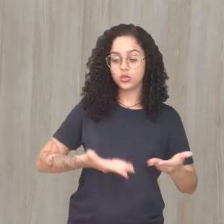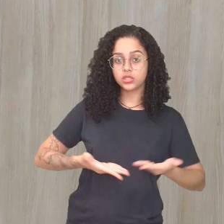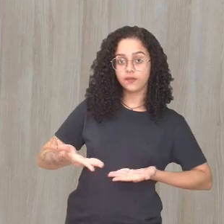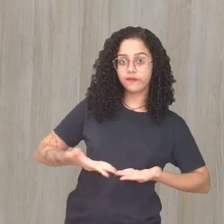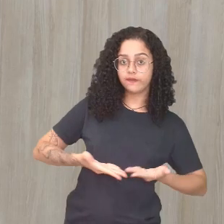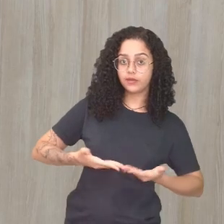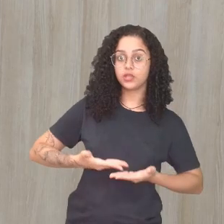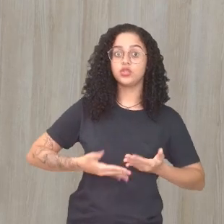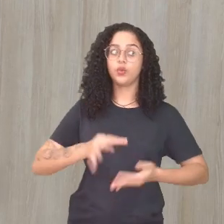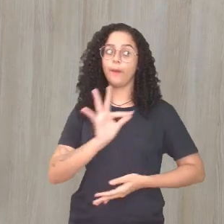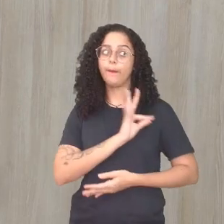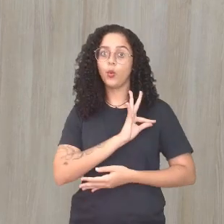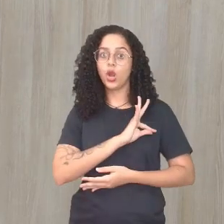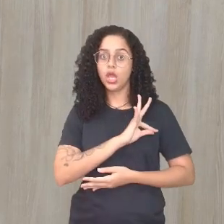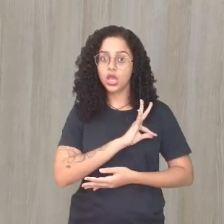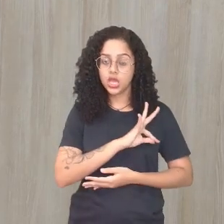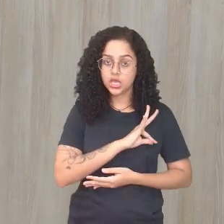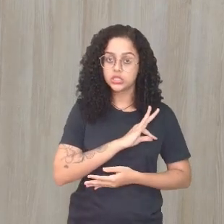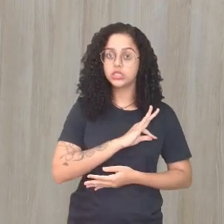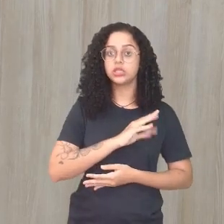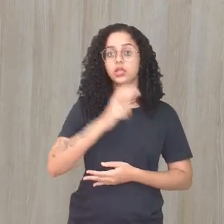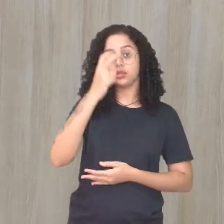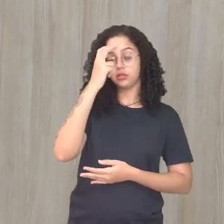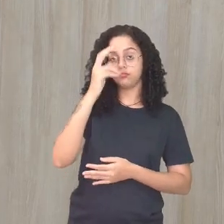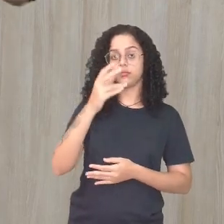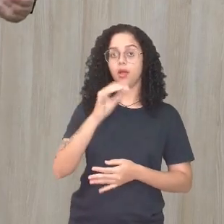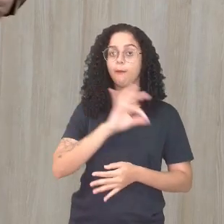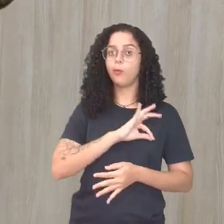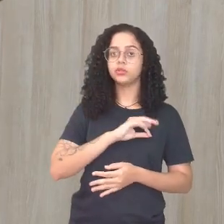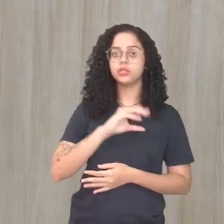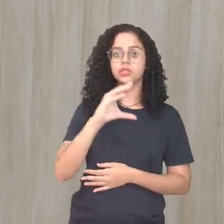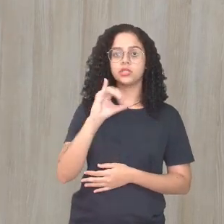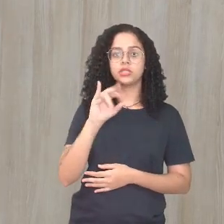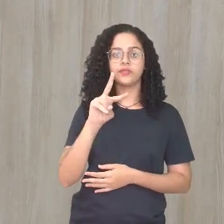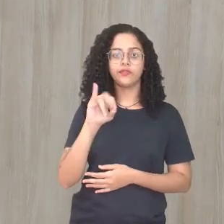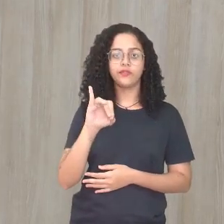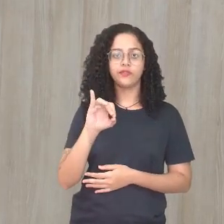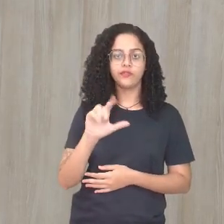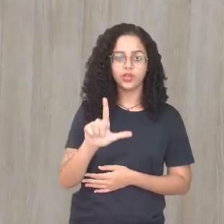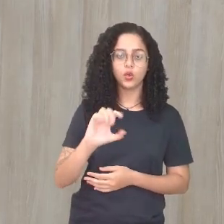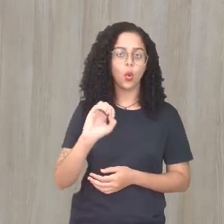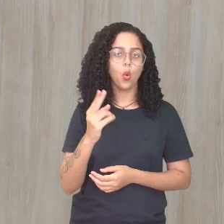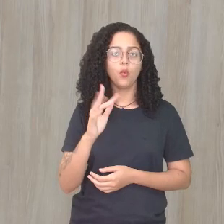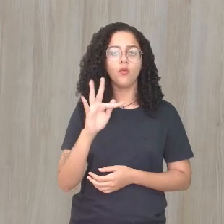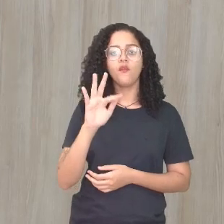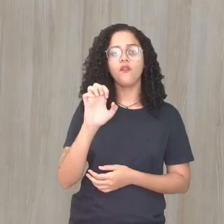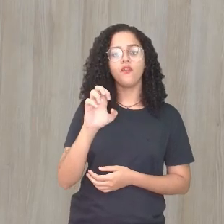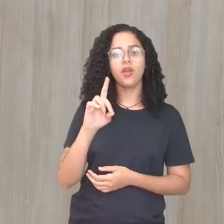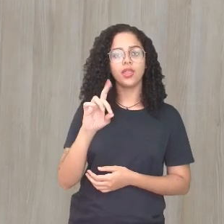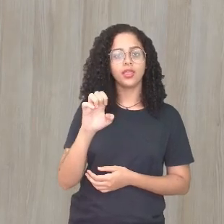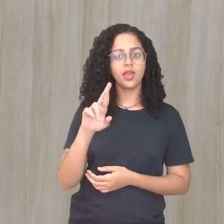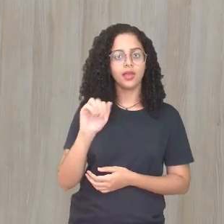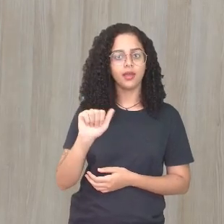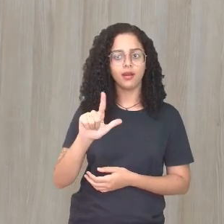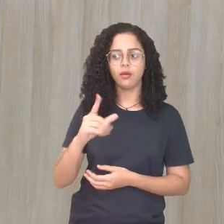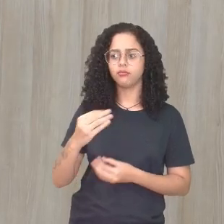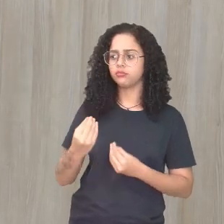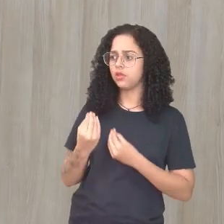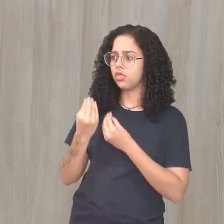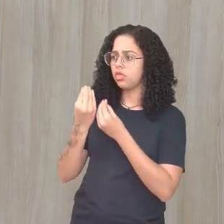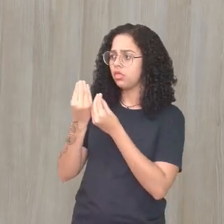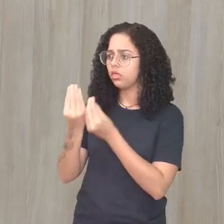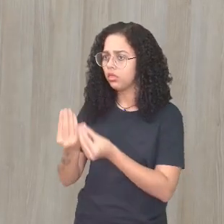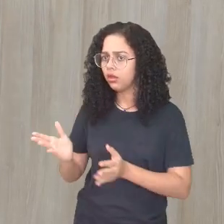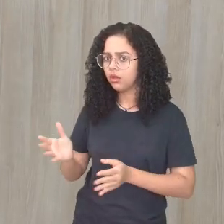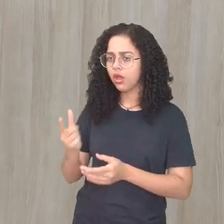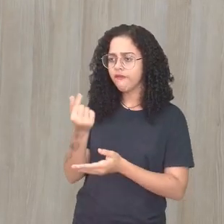né, policial, de inteligência, a Polícia Civil, Polícia Federal. Você capacita, dá mais instrumento de inteligência,